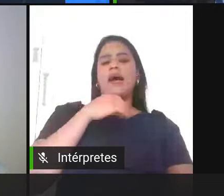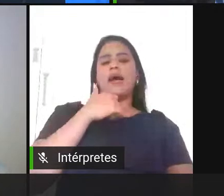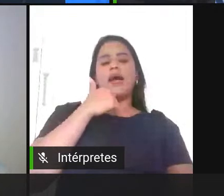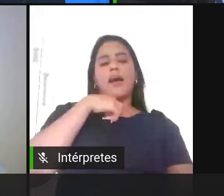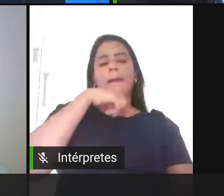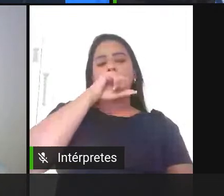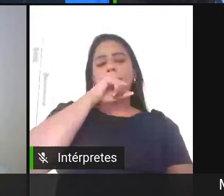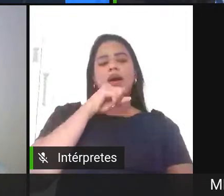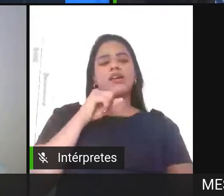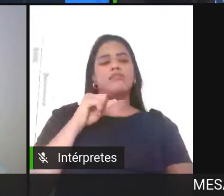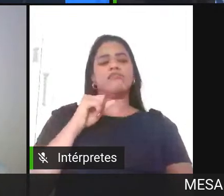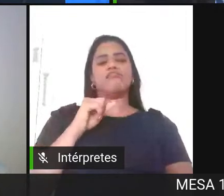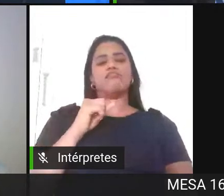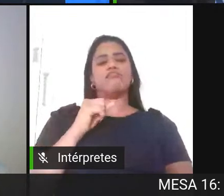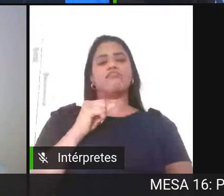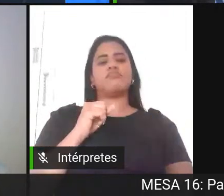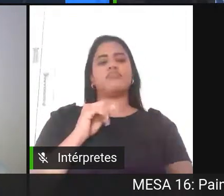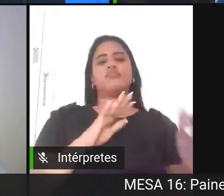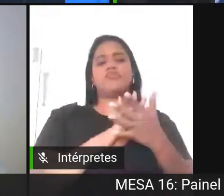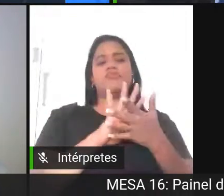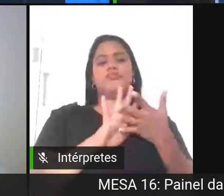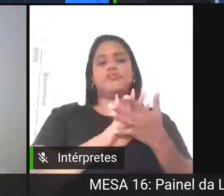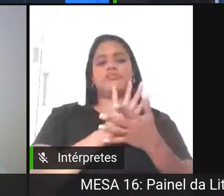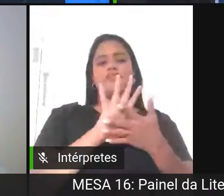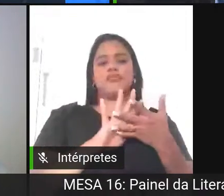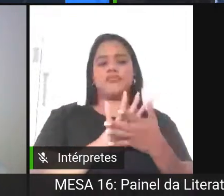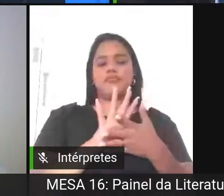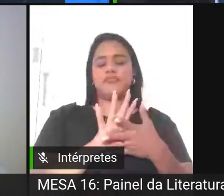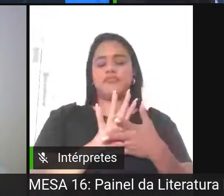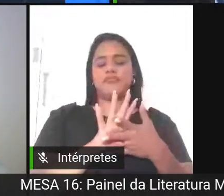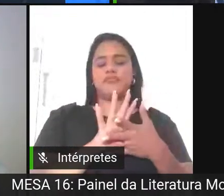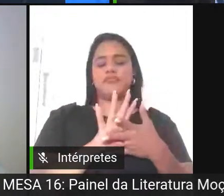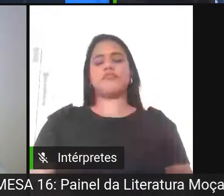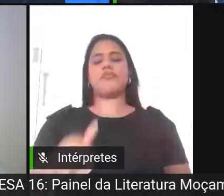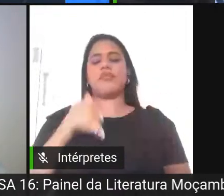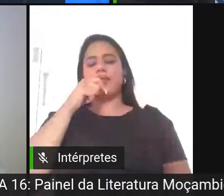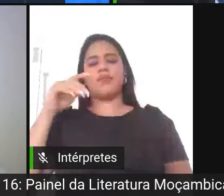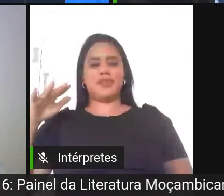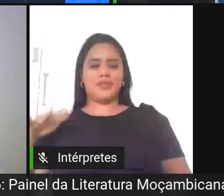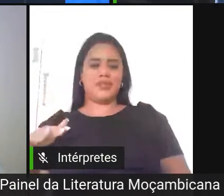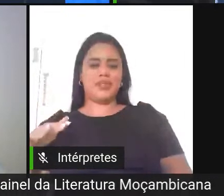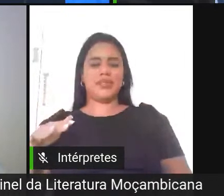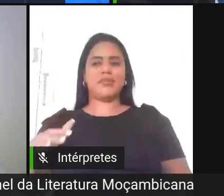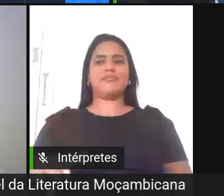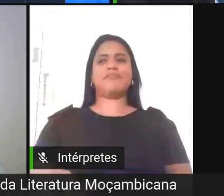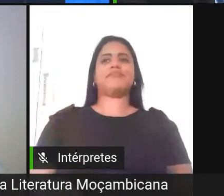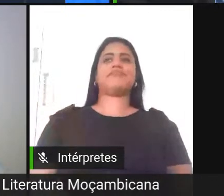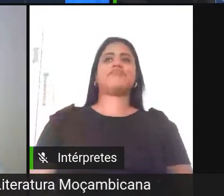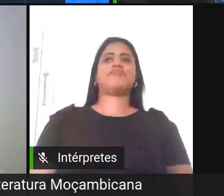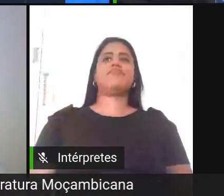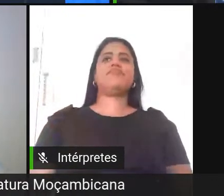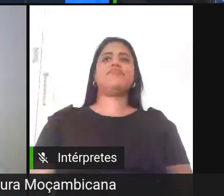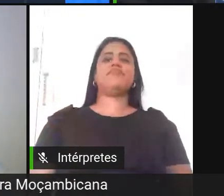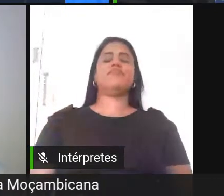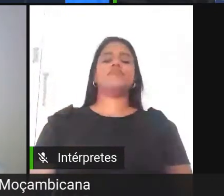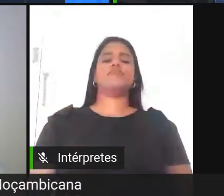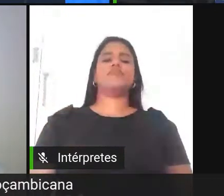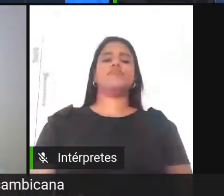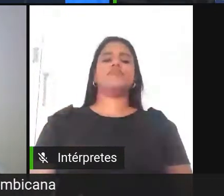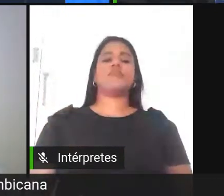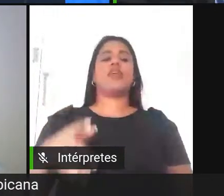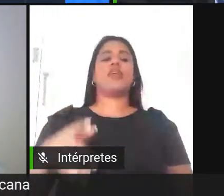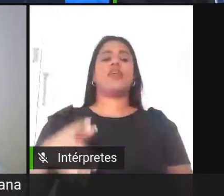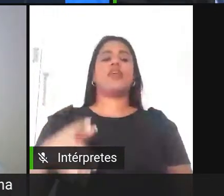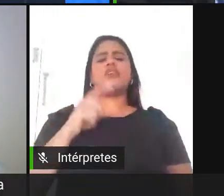uma jovem rapariga que fica órfã, portanto, mais um episódio social. Portanto, há vários temas que mexem. É realmente